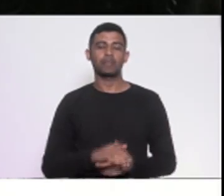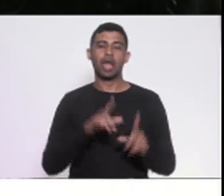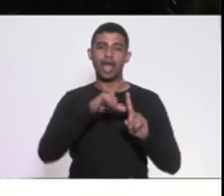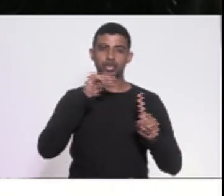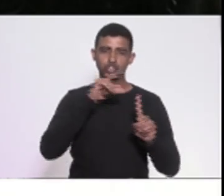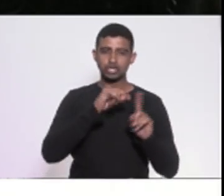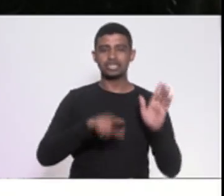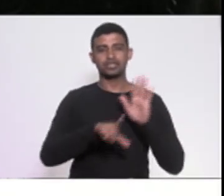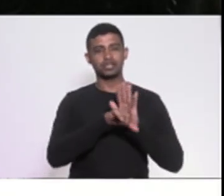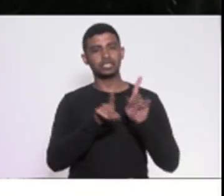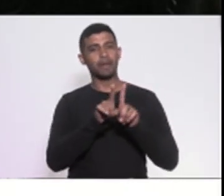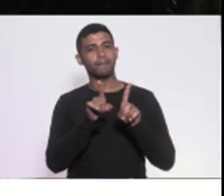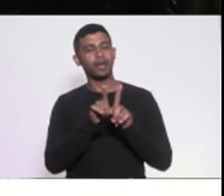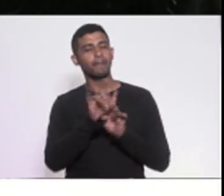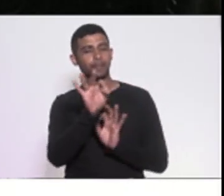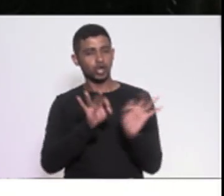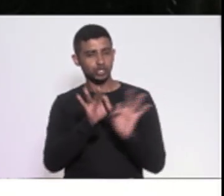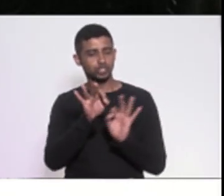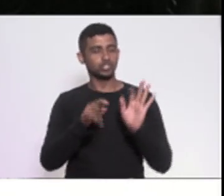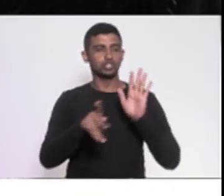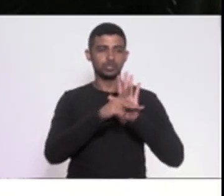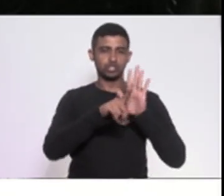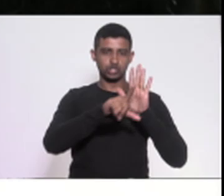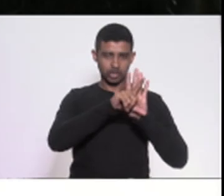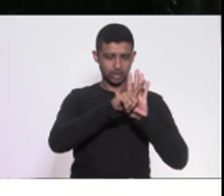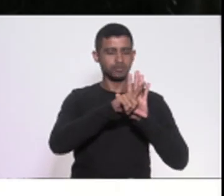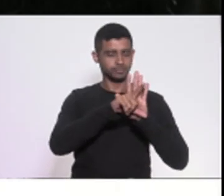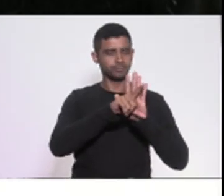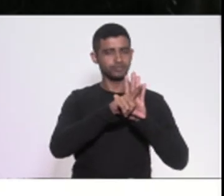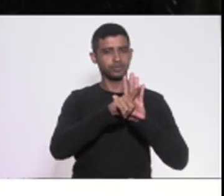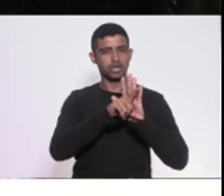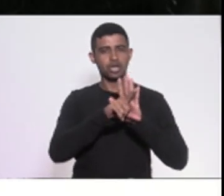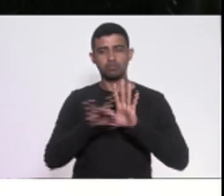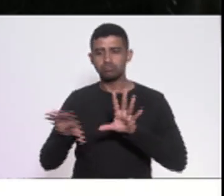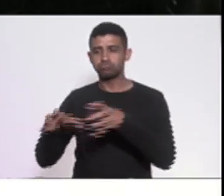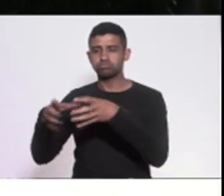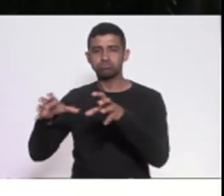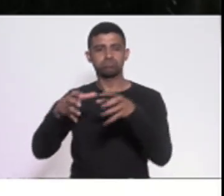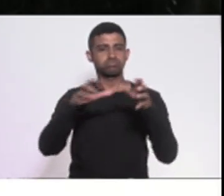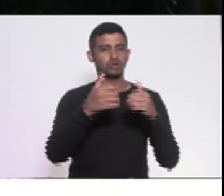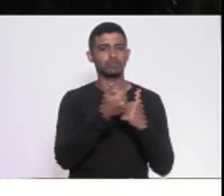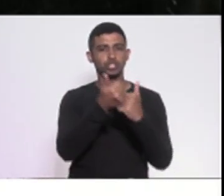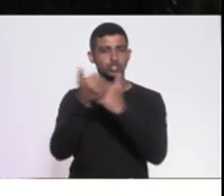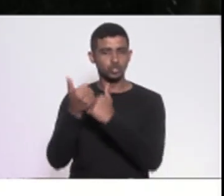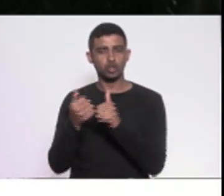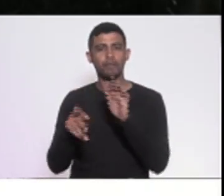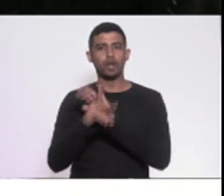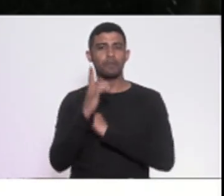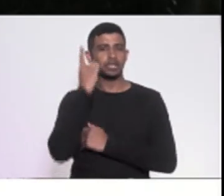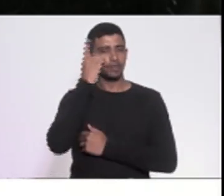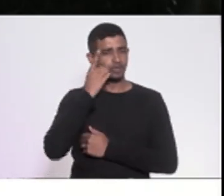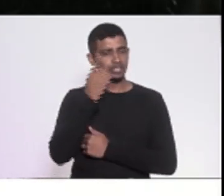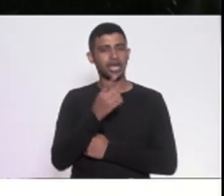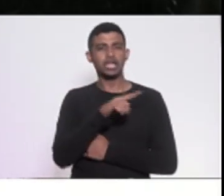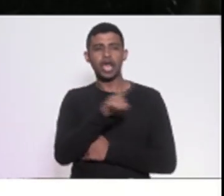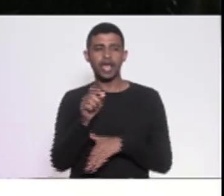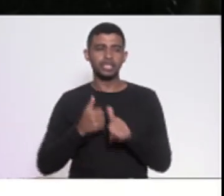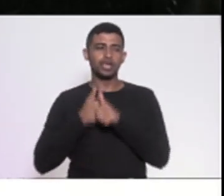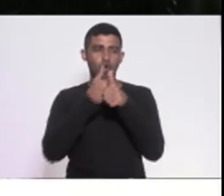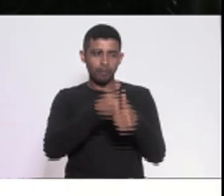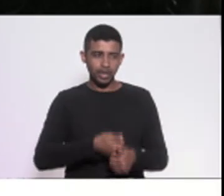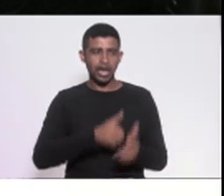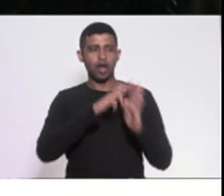indicação, esse projeto de lei, submetendo às assessorias de todos os deputados, para que acompanhem o relatório